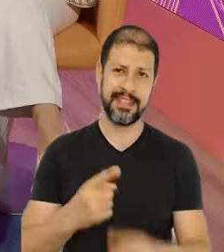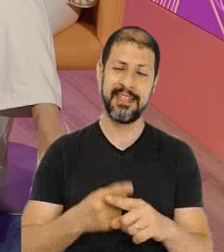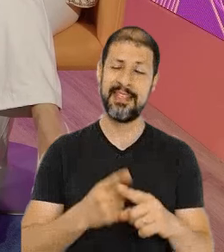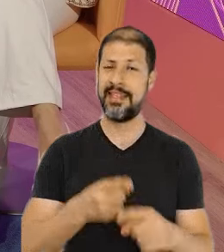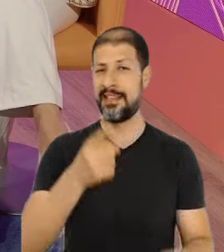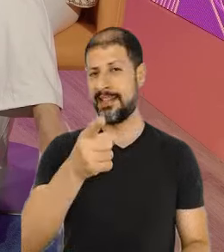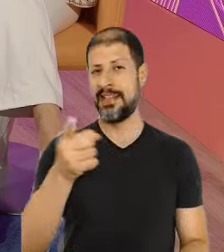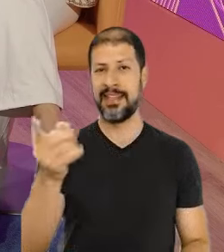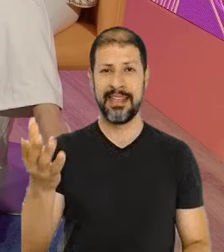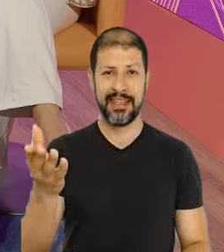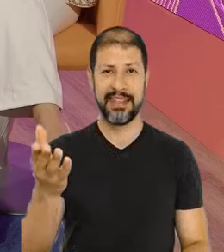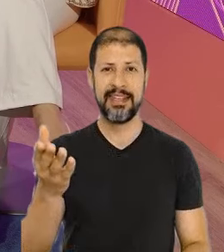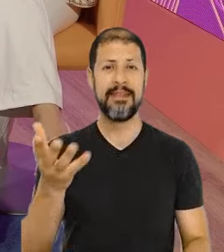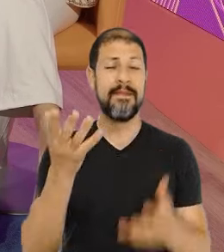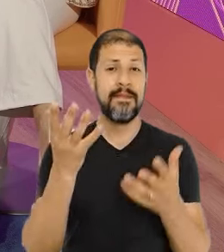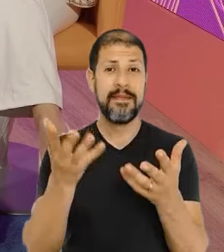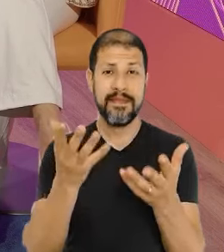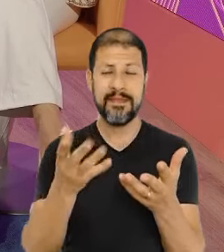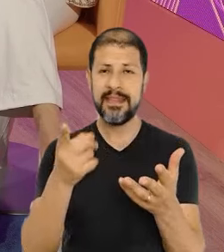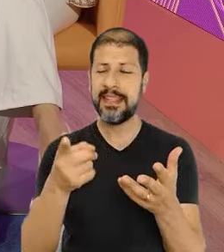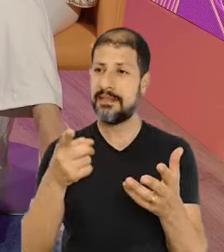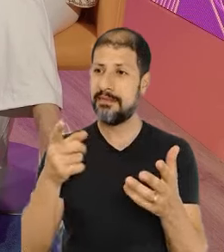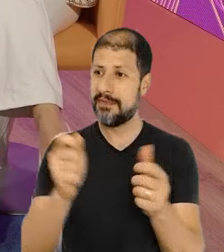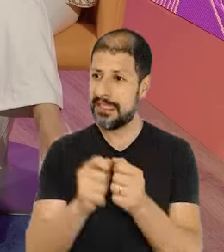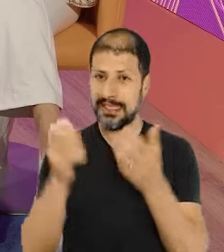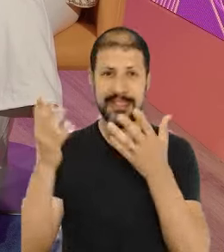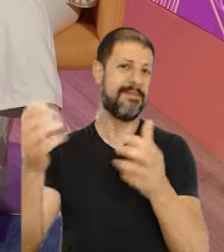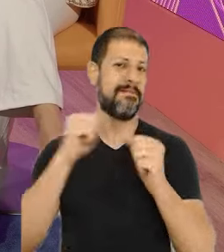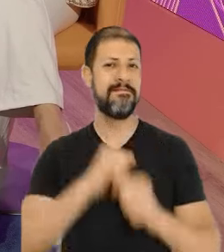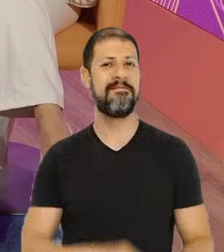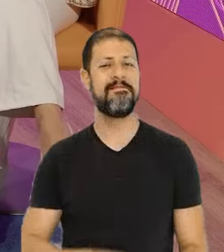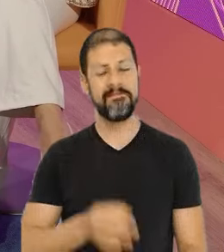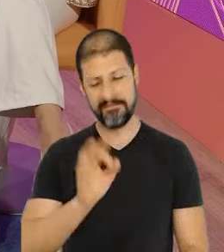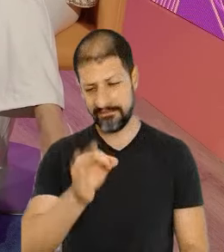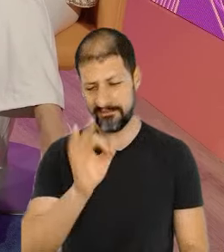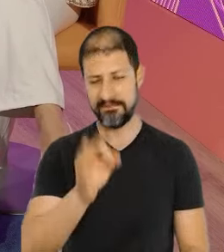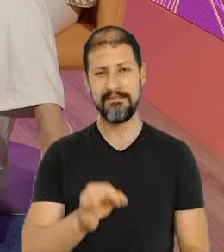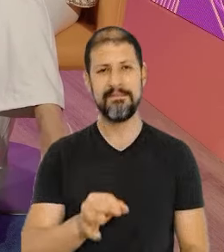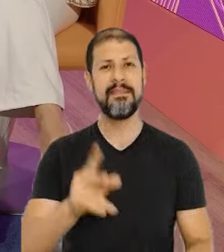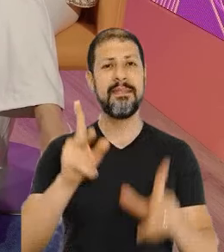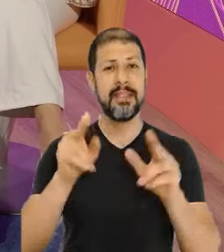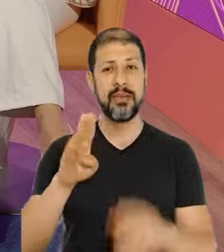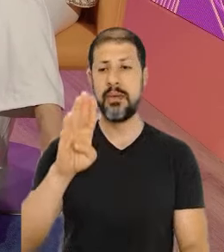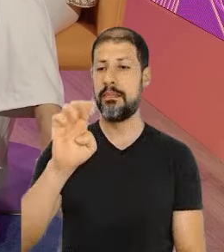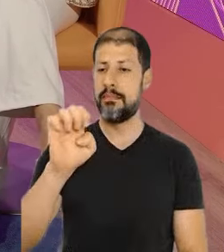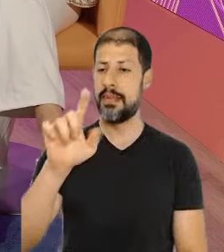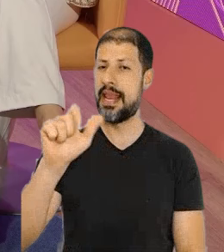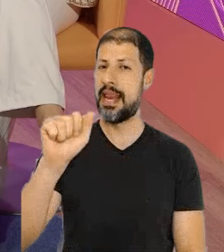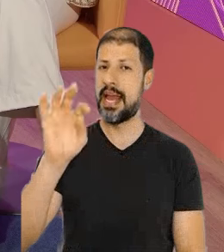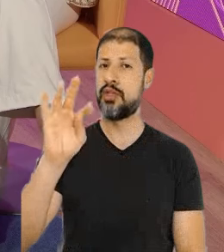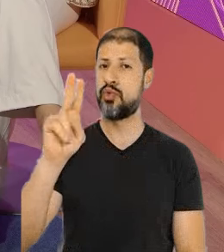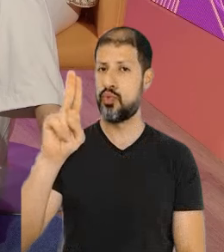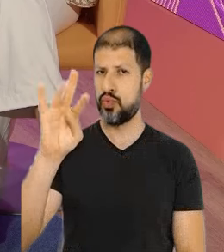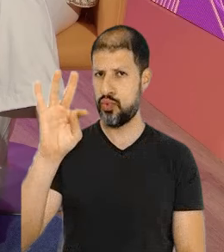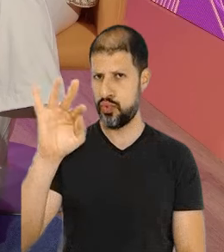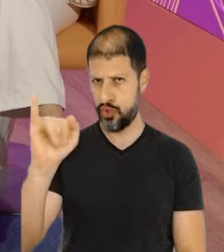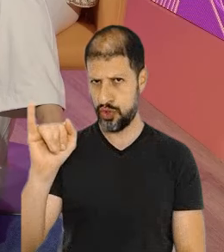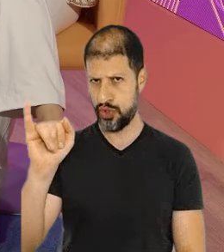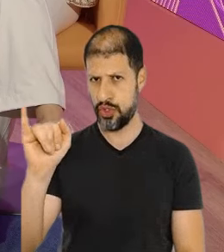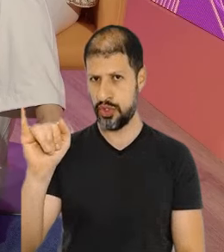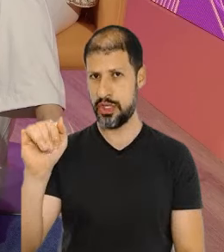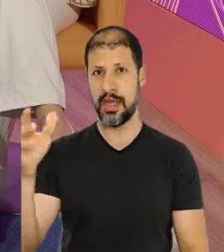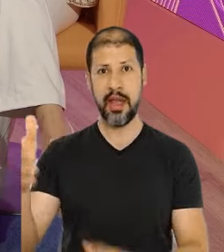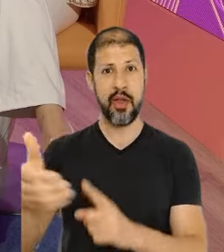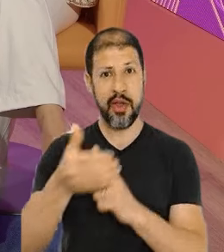ali a aquilo aquilo que tem que ser feito n exatamente assim como o batute acolhe eu quero que eles saiam do